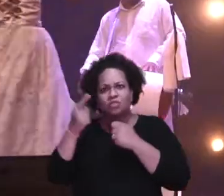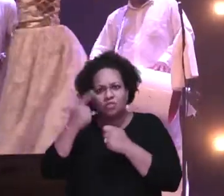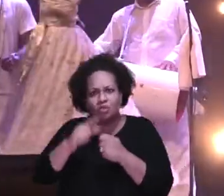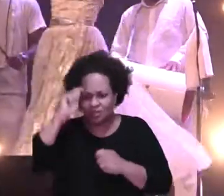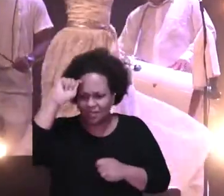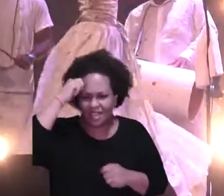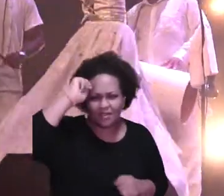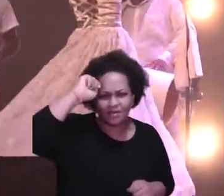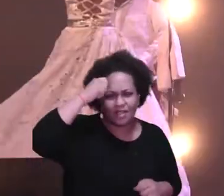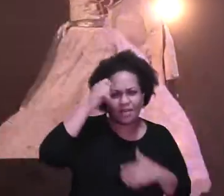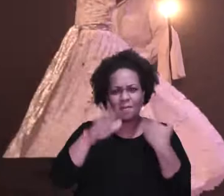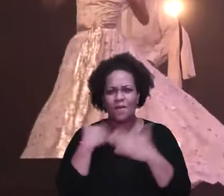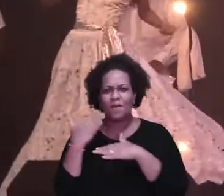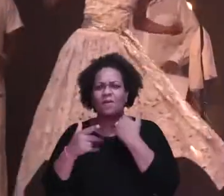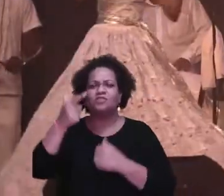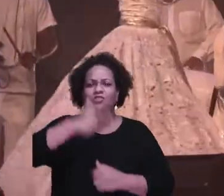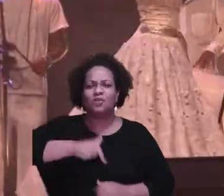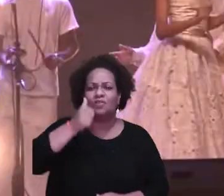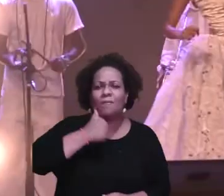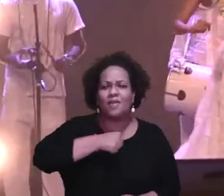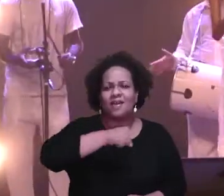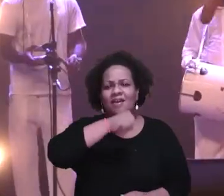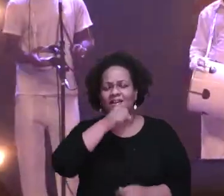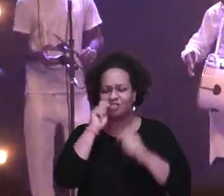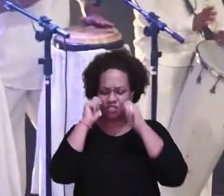cachorro entrando no Brasil estatística